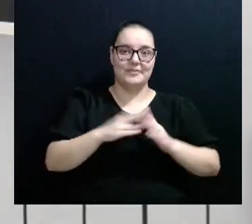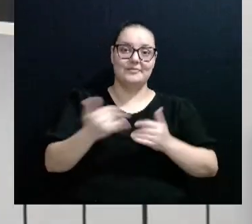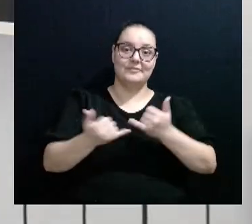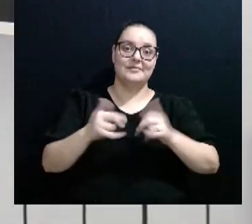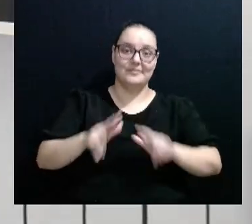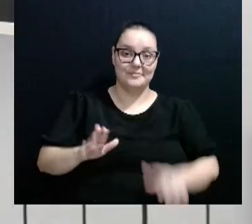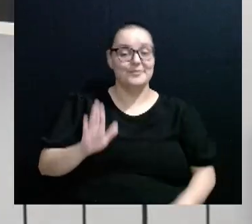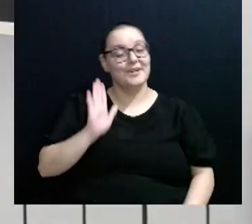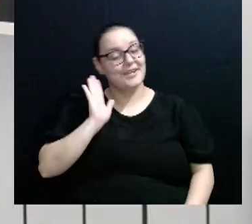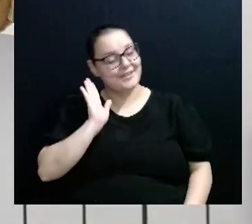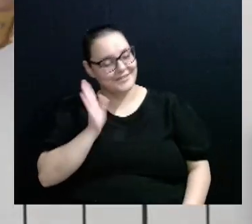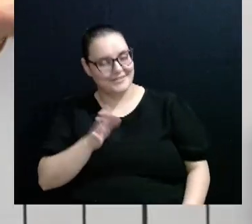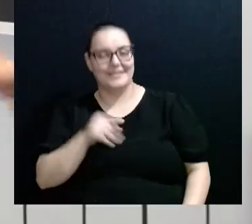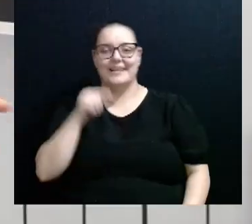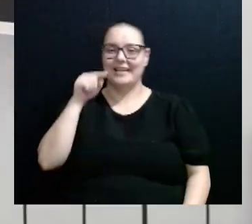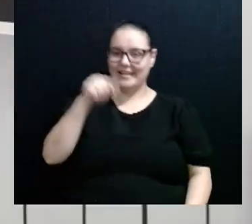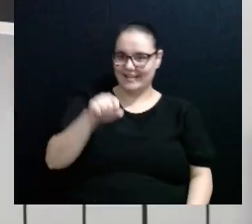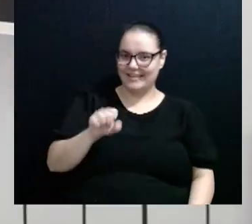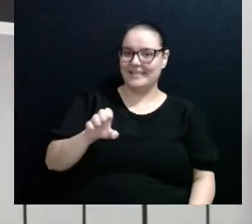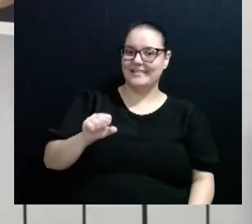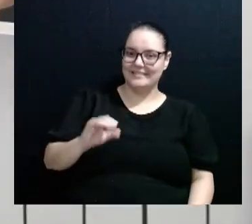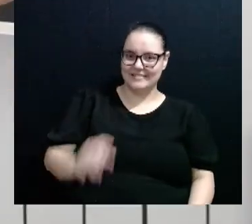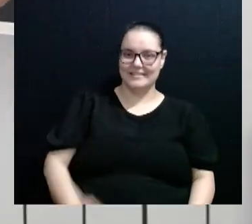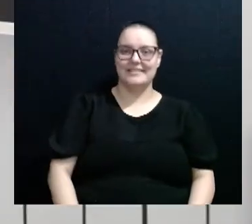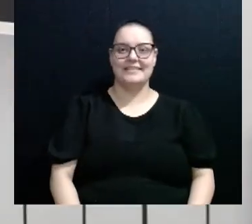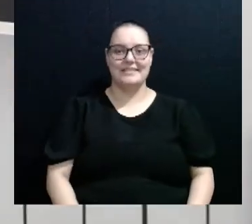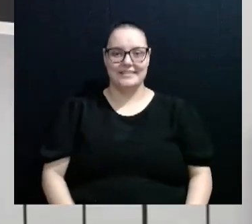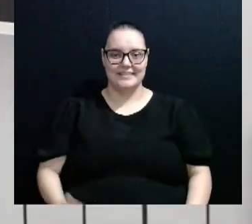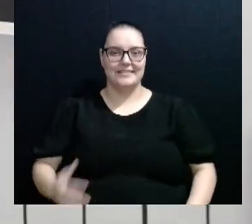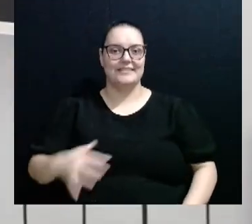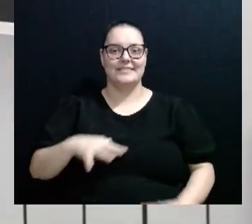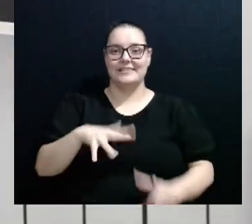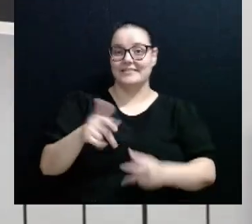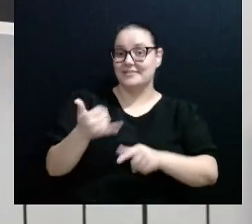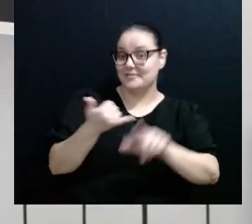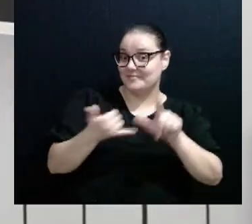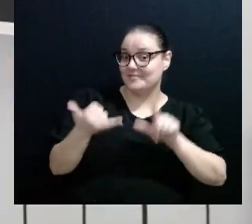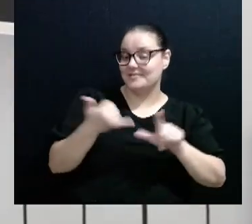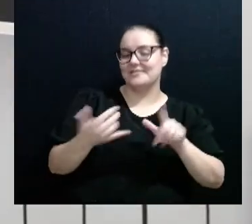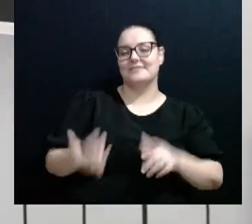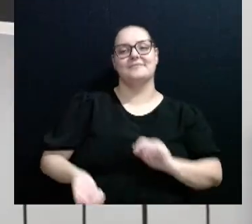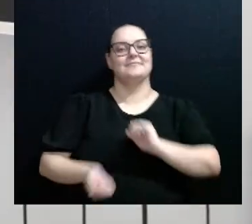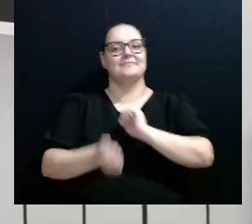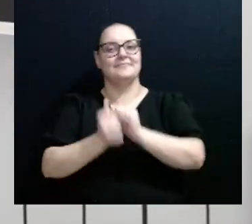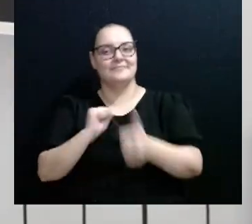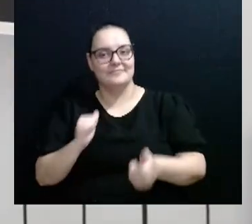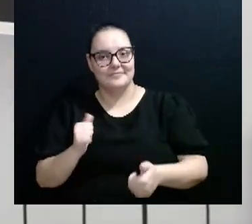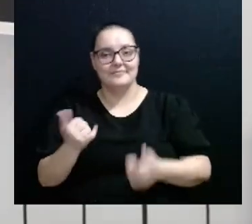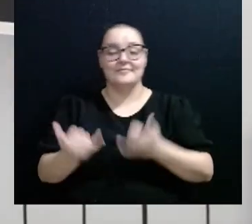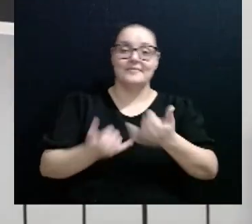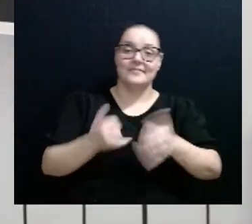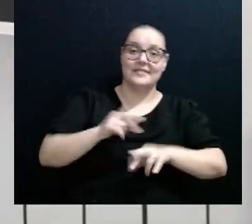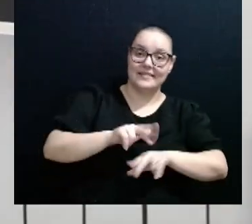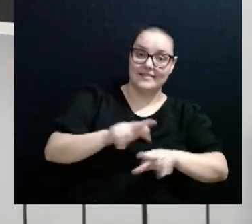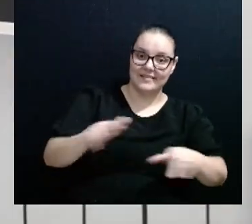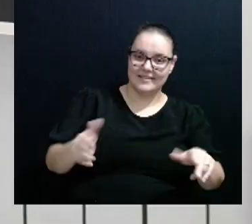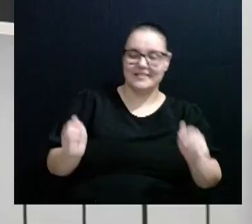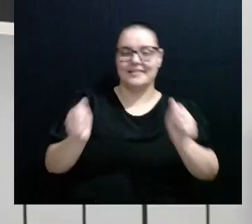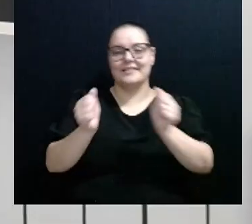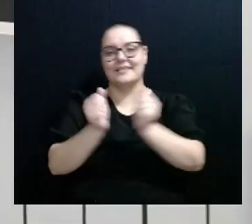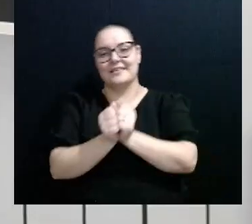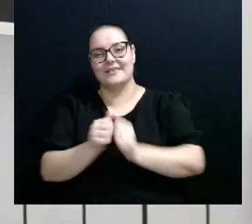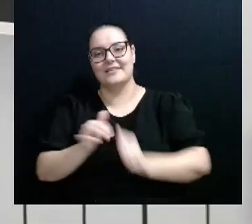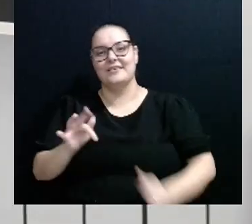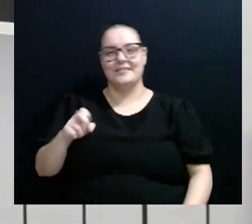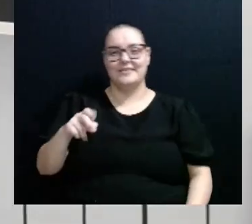estar aí, viu, no Sesc, neste mundo lúdico, né, dos esportes, das brincadeiras, junto com o Francisco, filho do